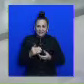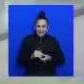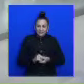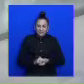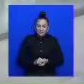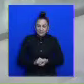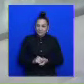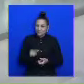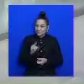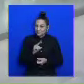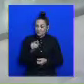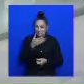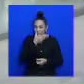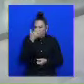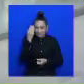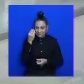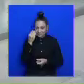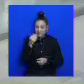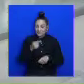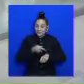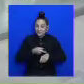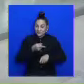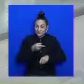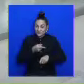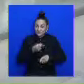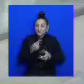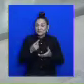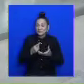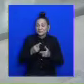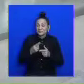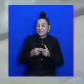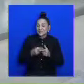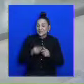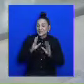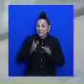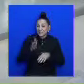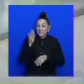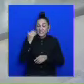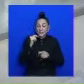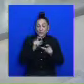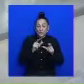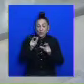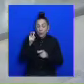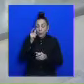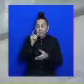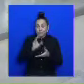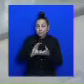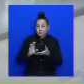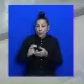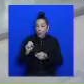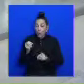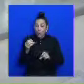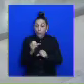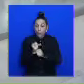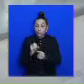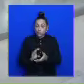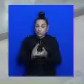auditoras. E não esqueça, dentro de instantes você já poderá saber de onde são as apostas vencedoras